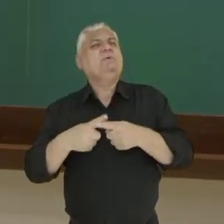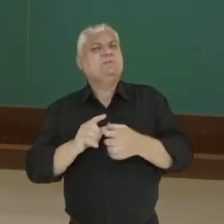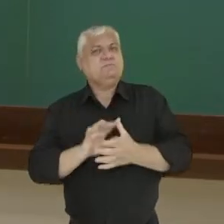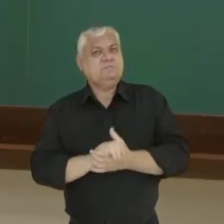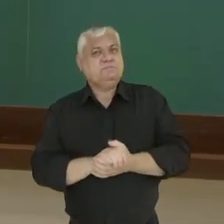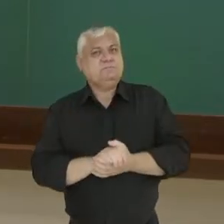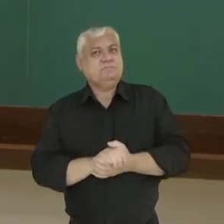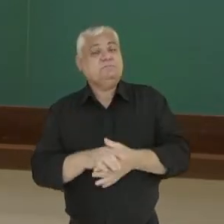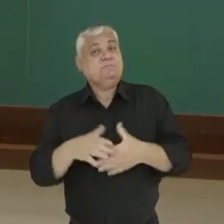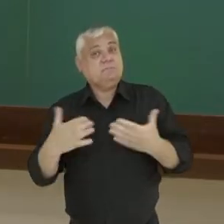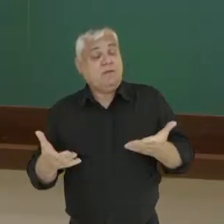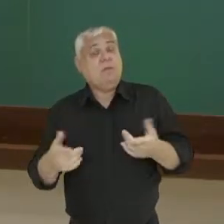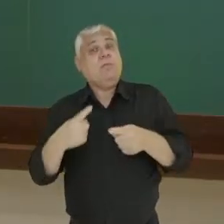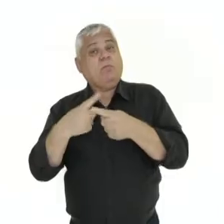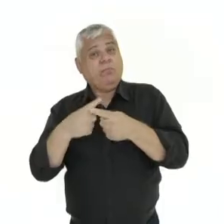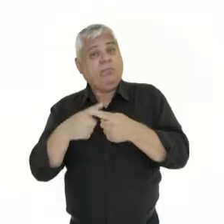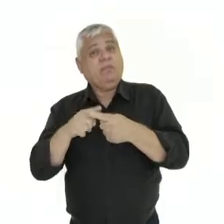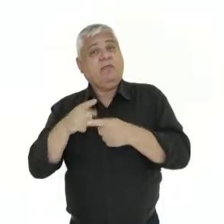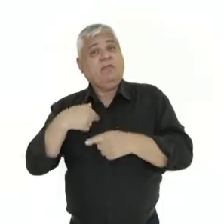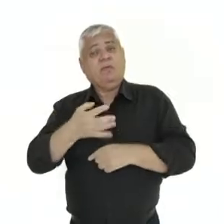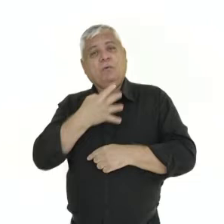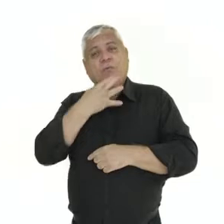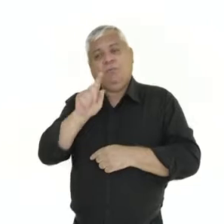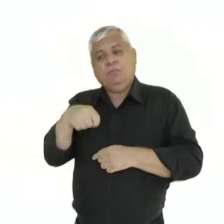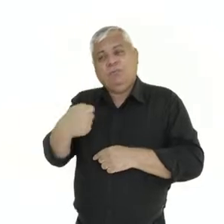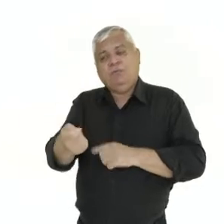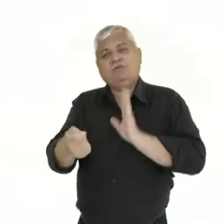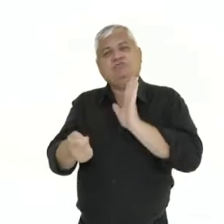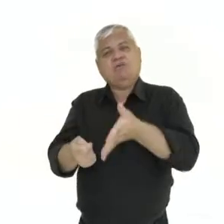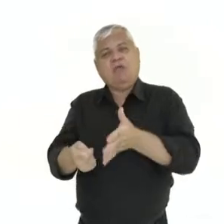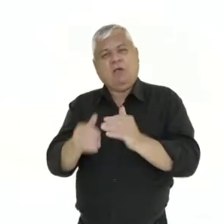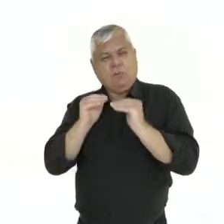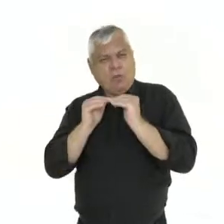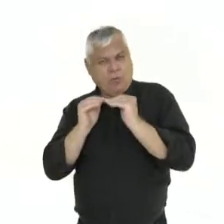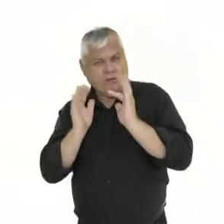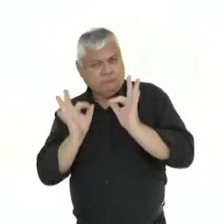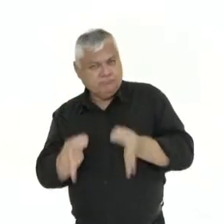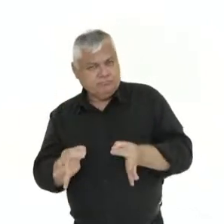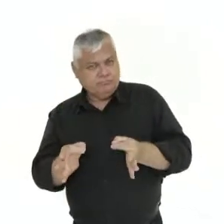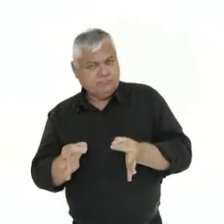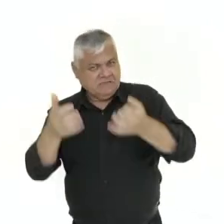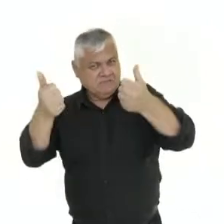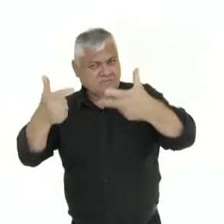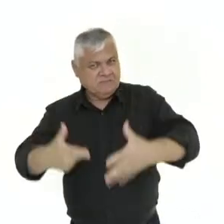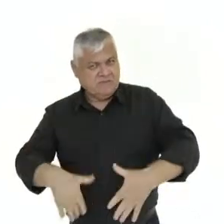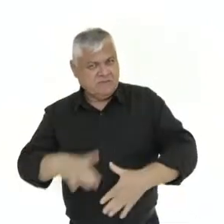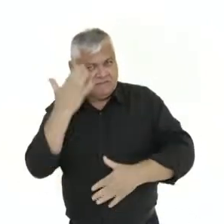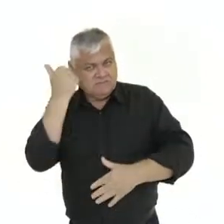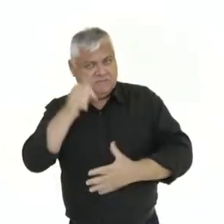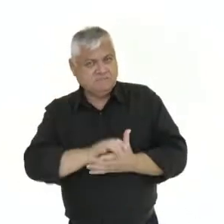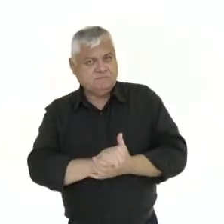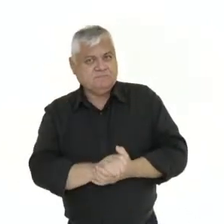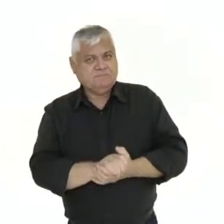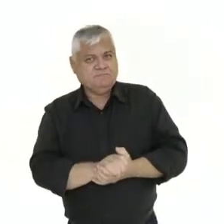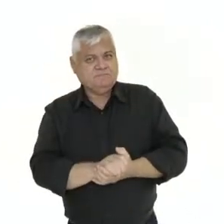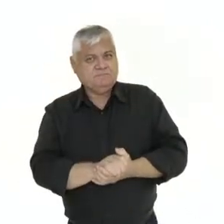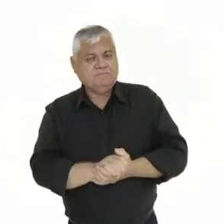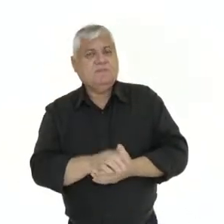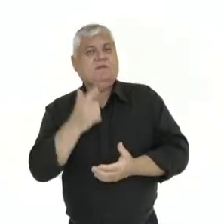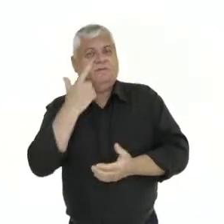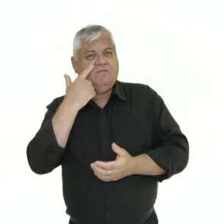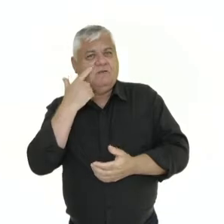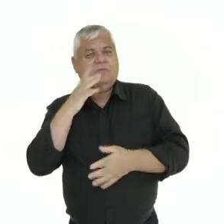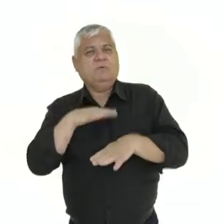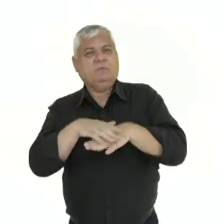Por causa da definição de logaritmo, né? Vocês concordam? Conseguiriam explicar? Então, vamos falar